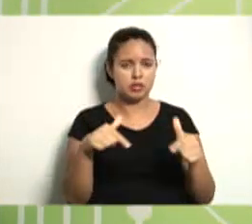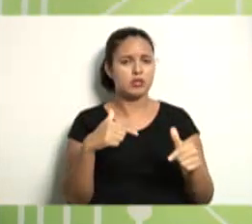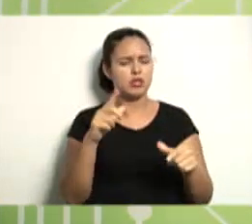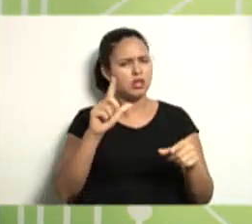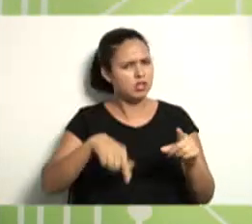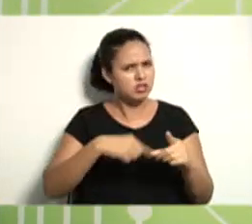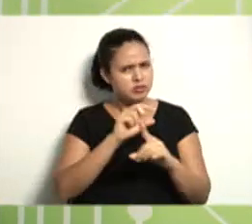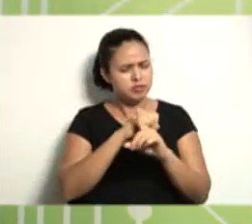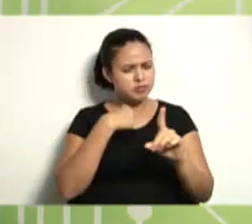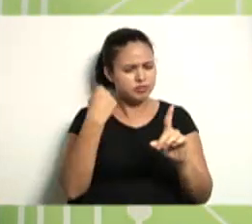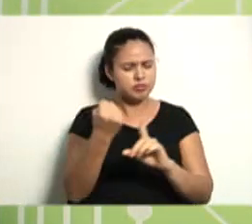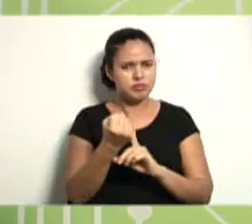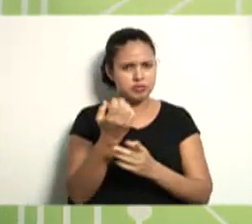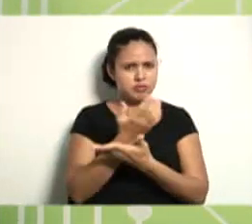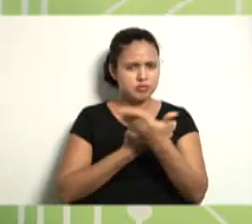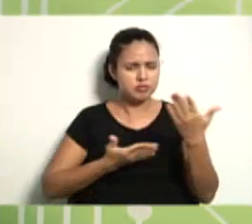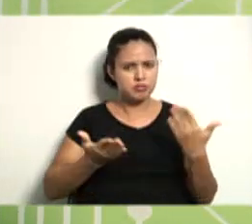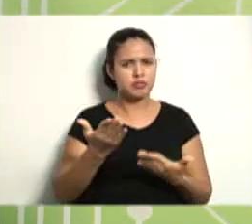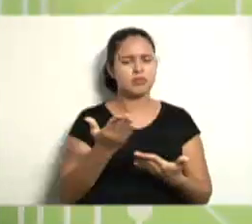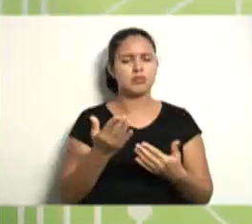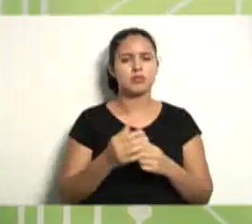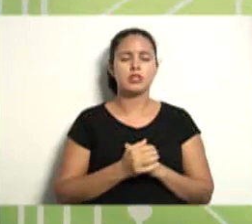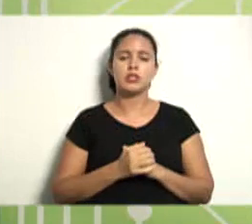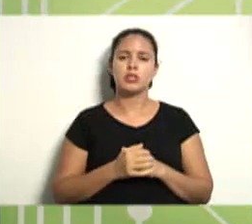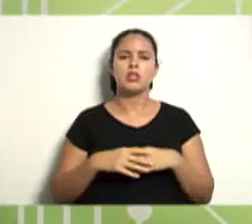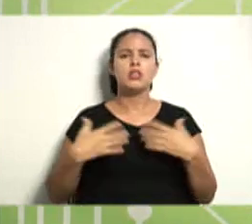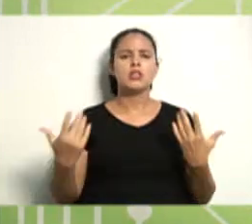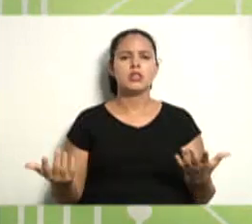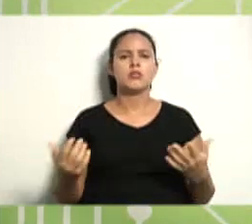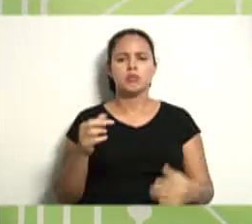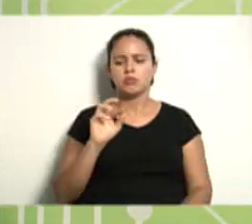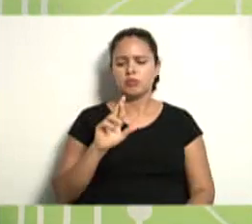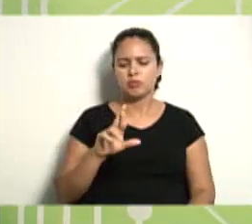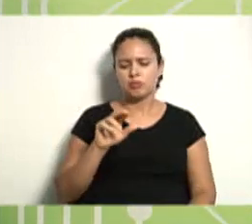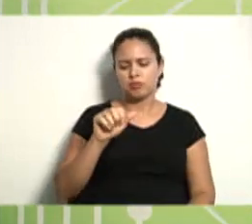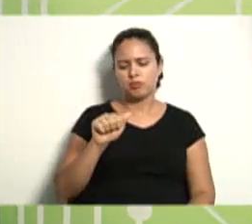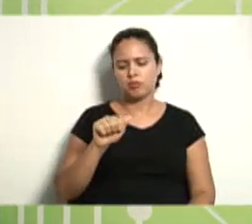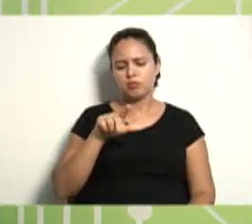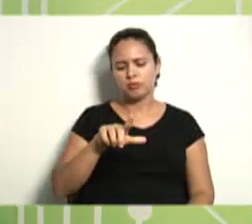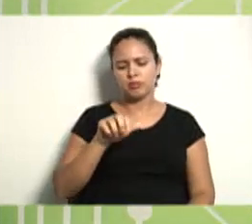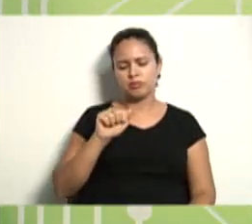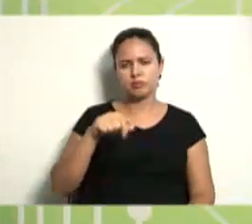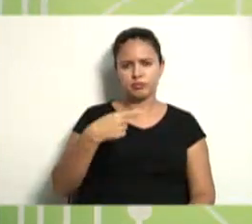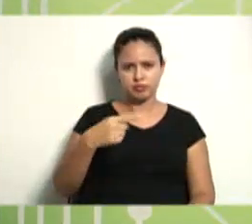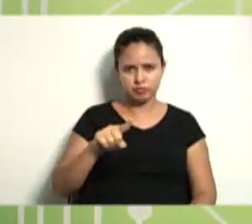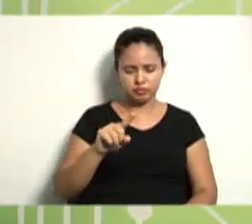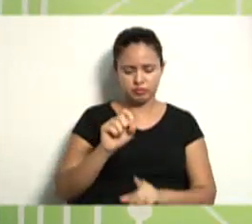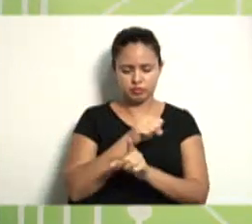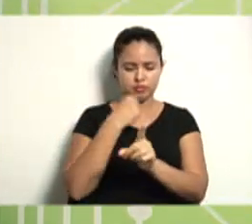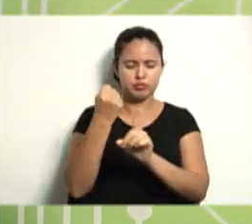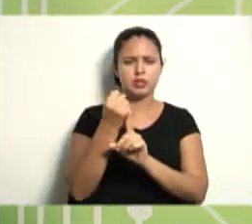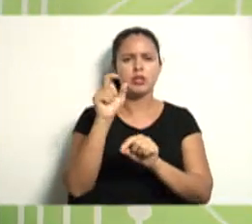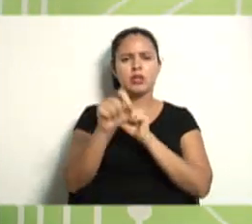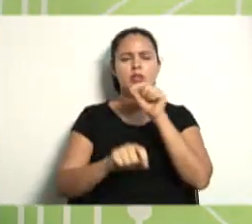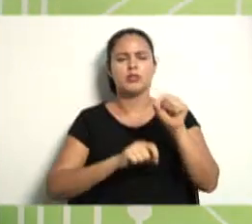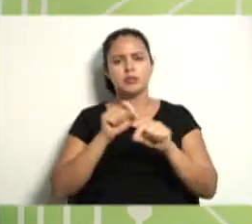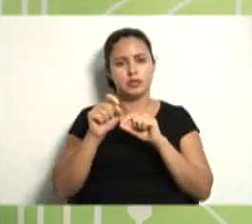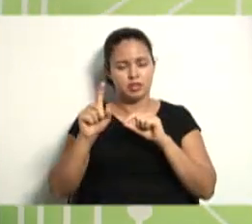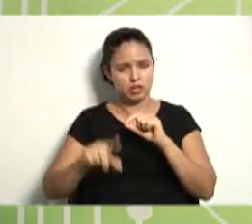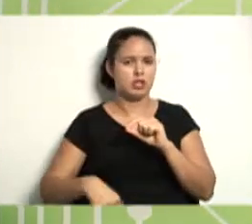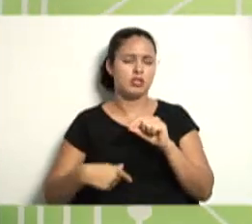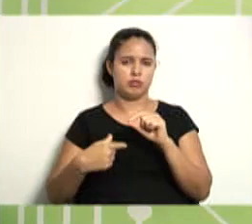relação social. O que é uma relação social? Relação social é a forma como